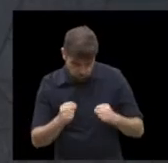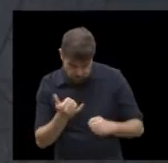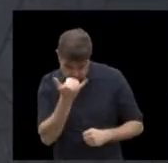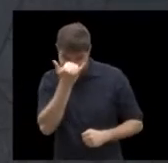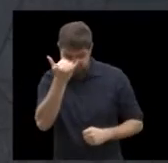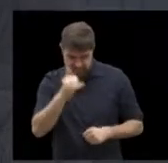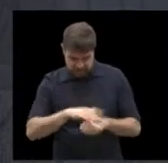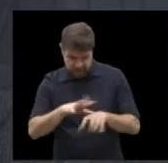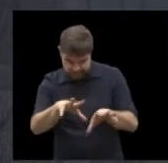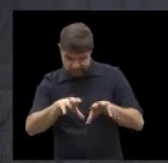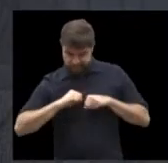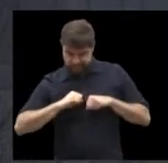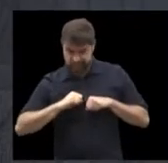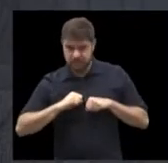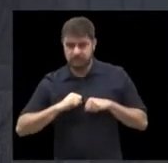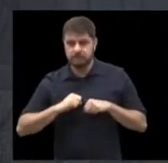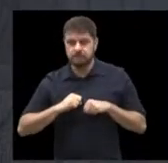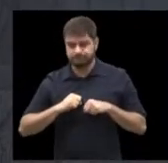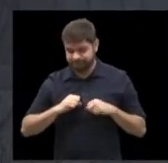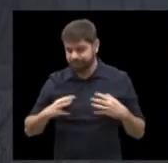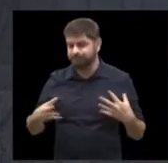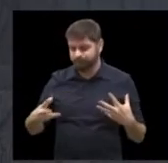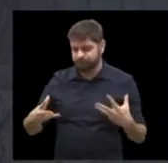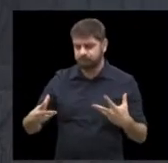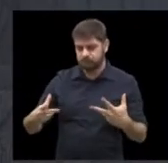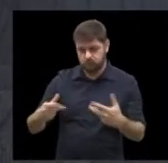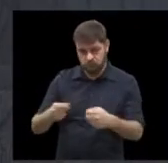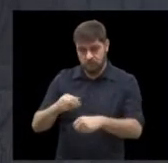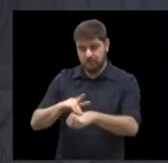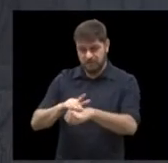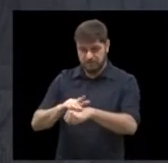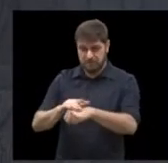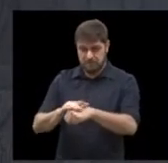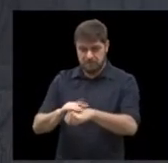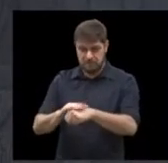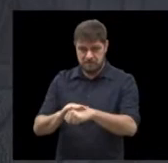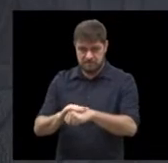está livre da doença, absolutamente ninguém, porque é uma doença que pode pegar,